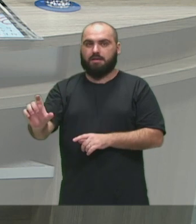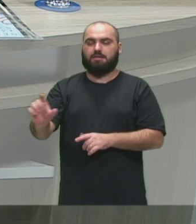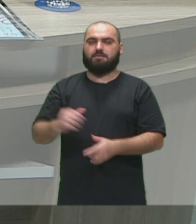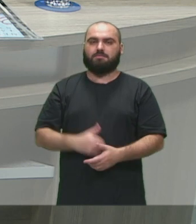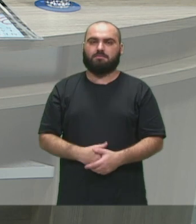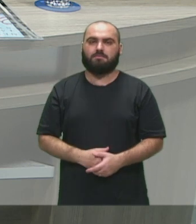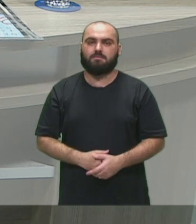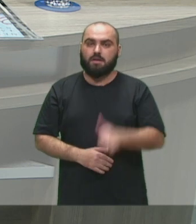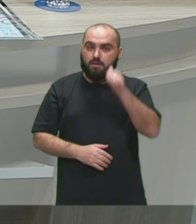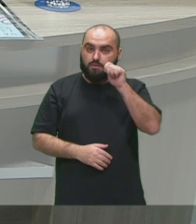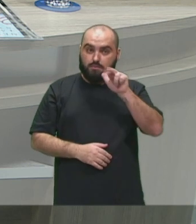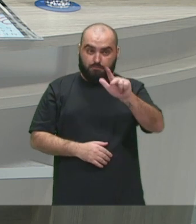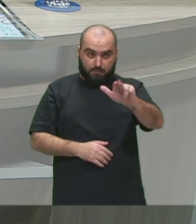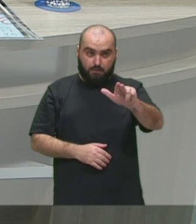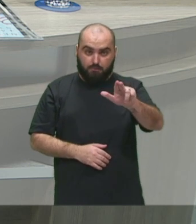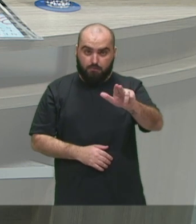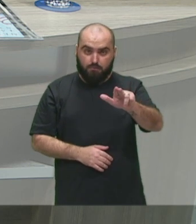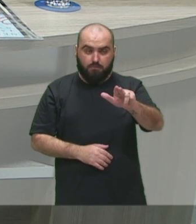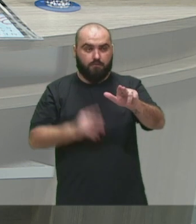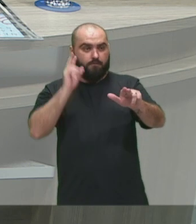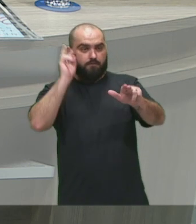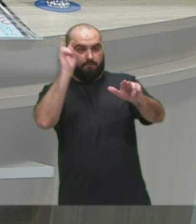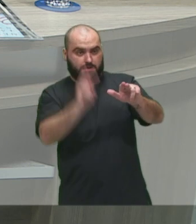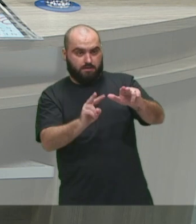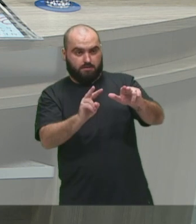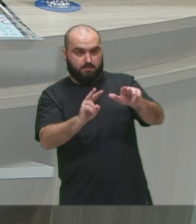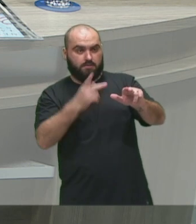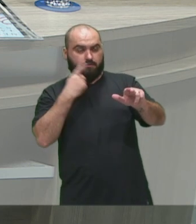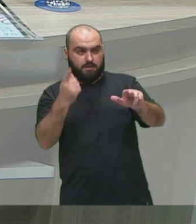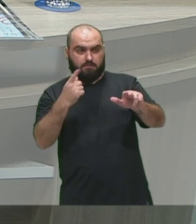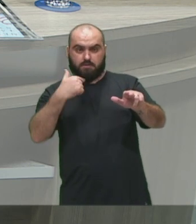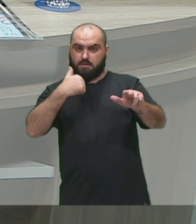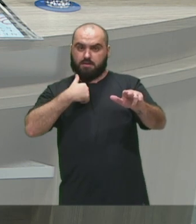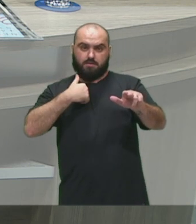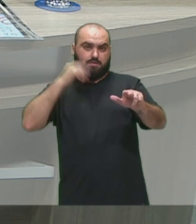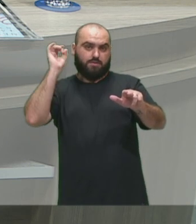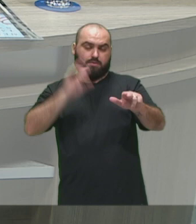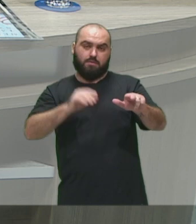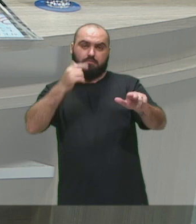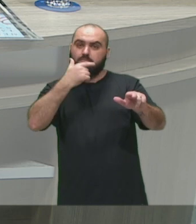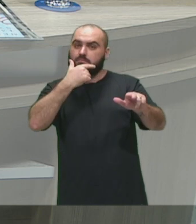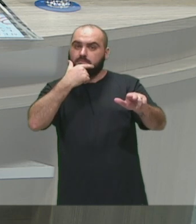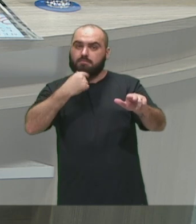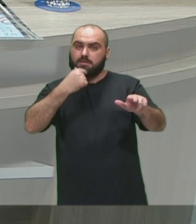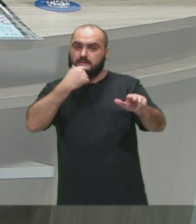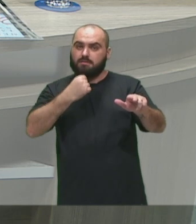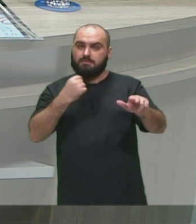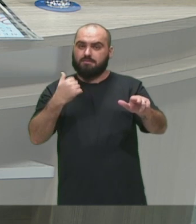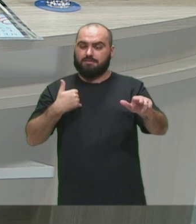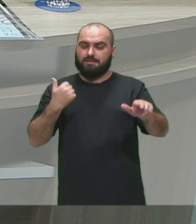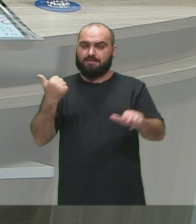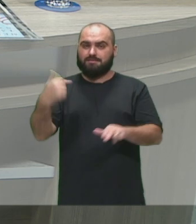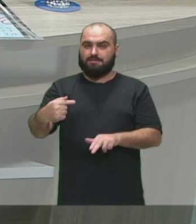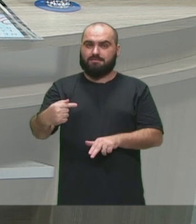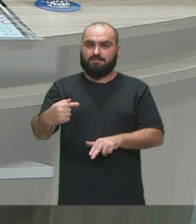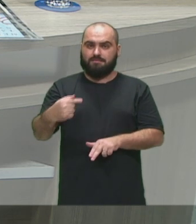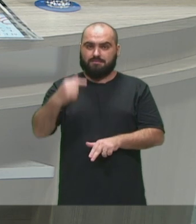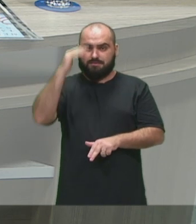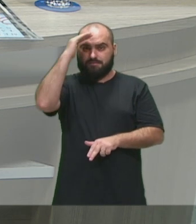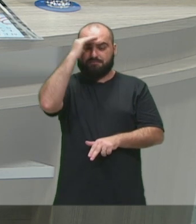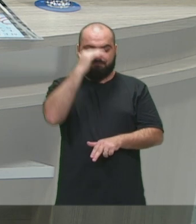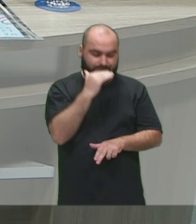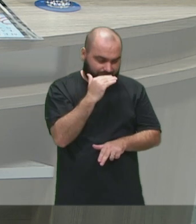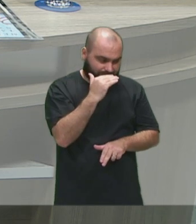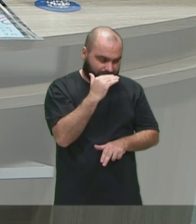irmão via isso e ele diz, né, eu era apenas um menino de 17 anos que baixava a minha cabeça